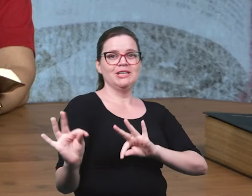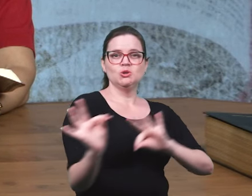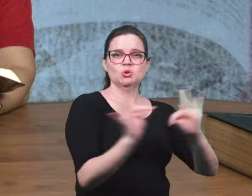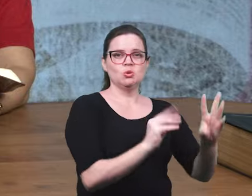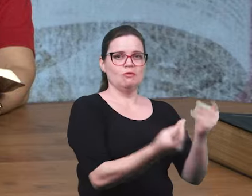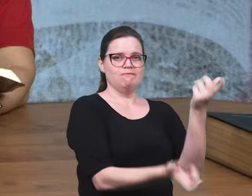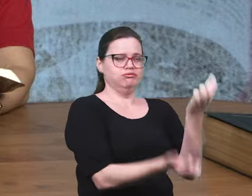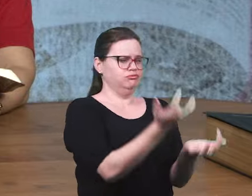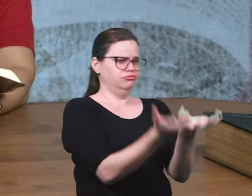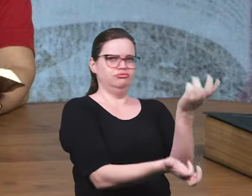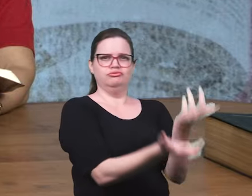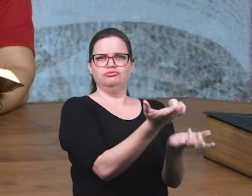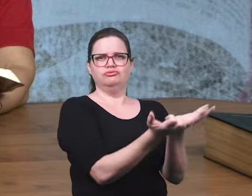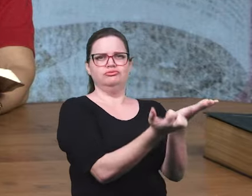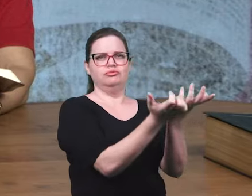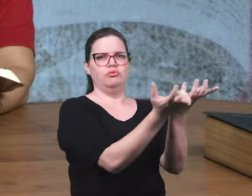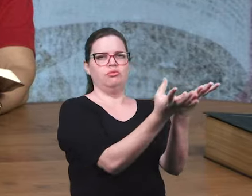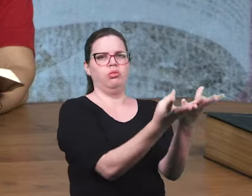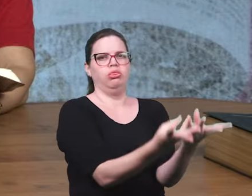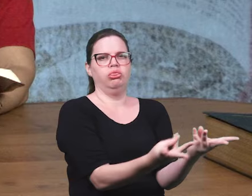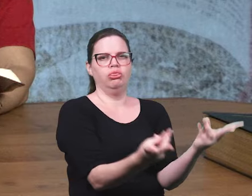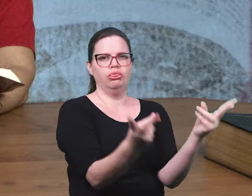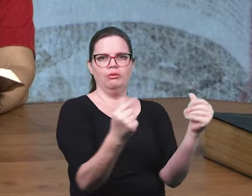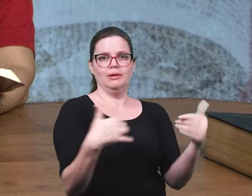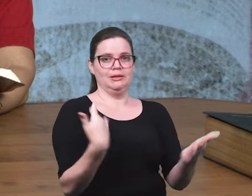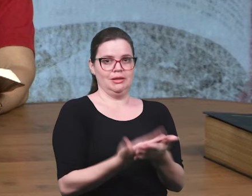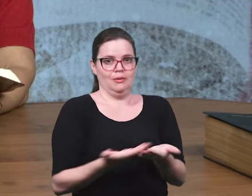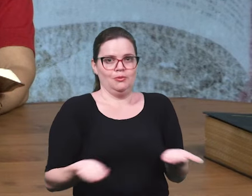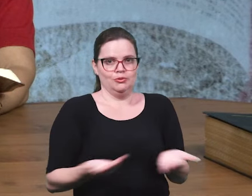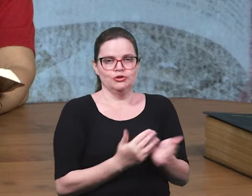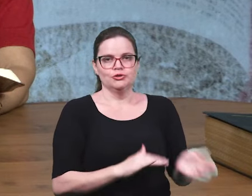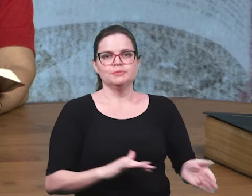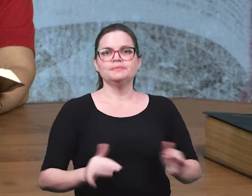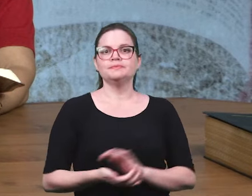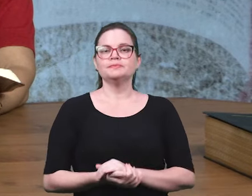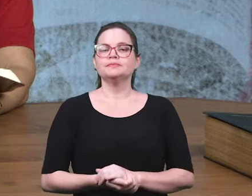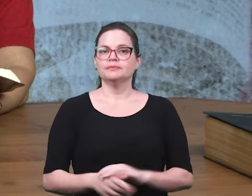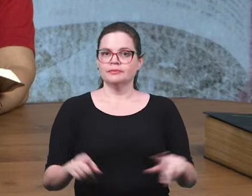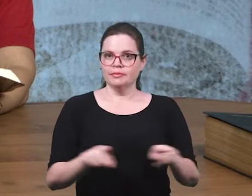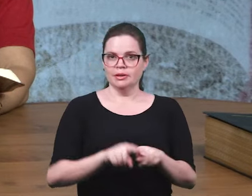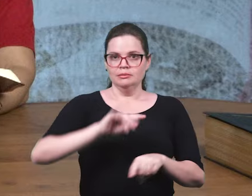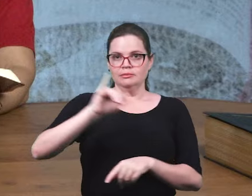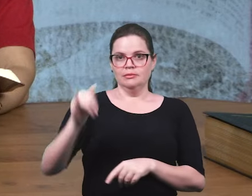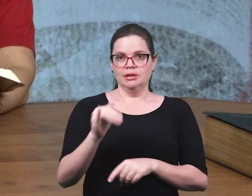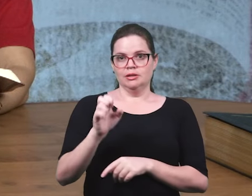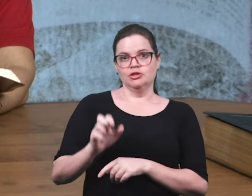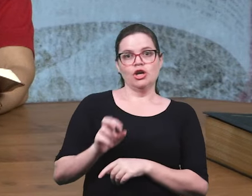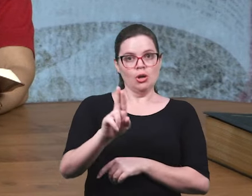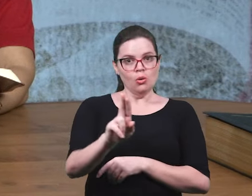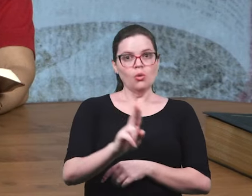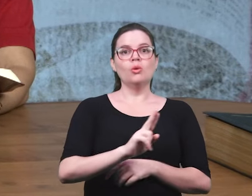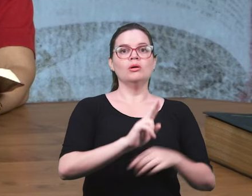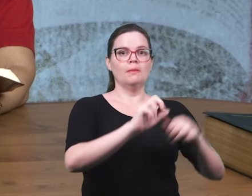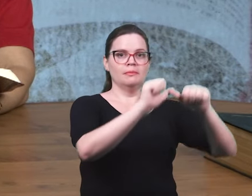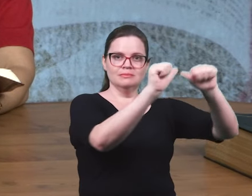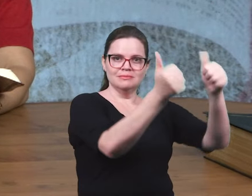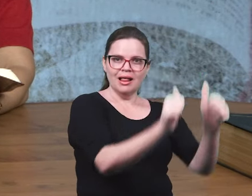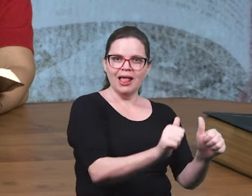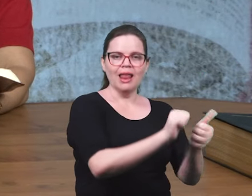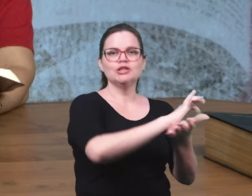fizeram dela latrinas até o dia de hoje. E assim Jeú destruiu a Baal de